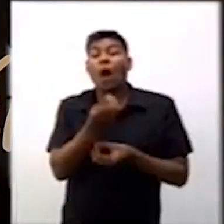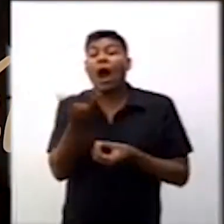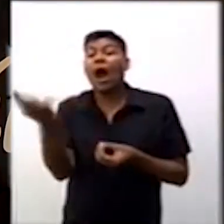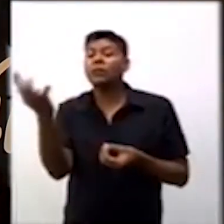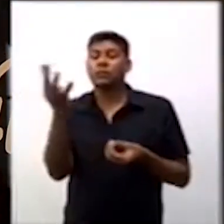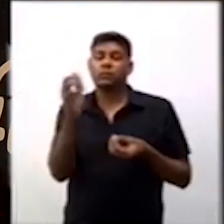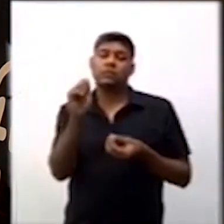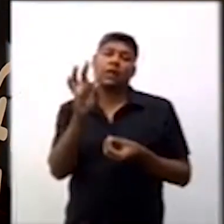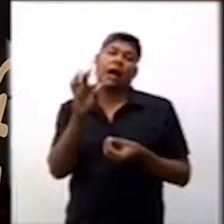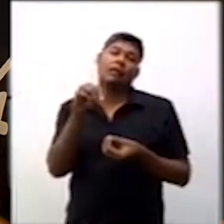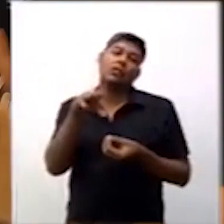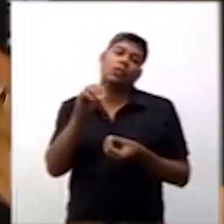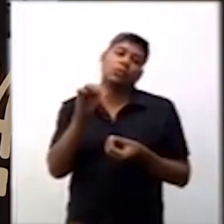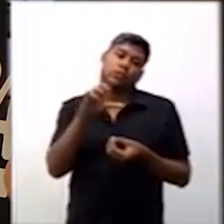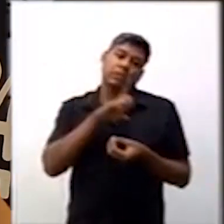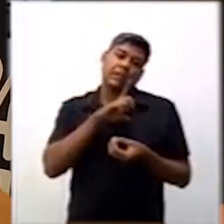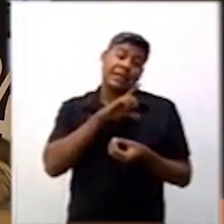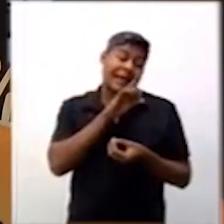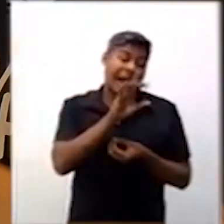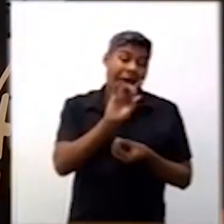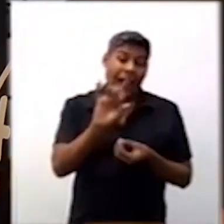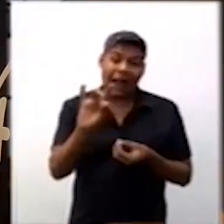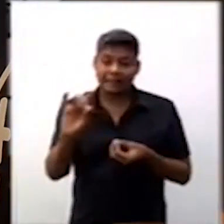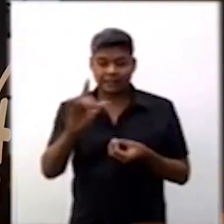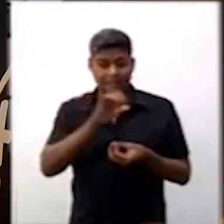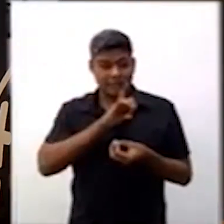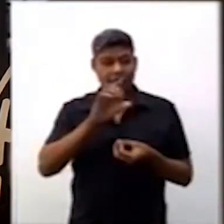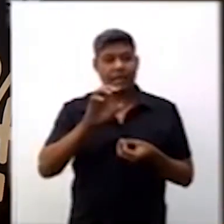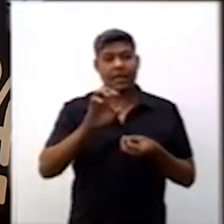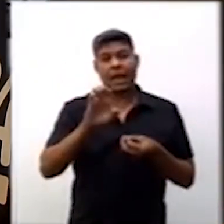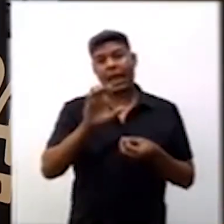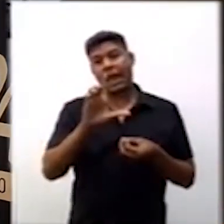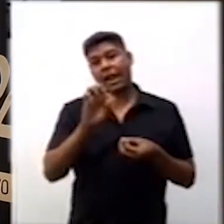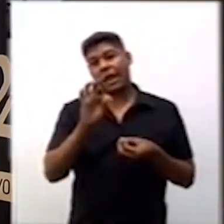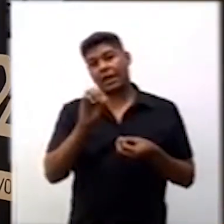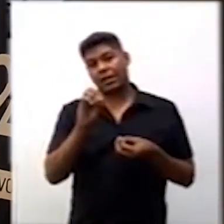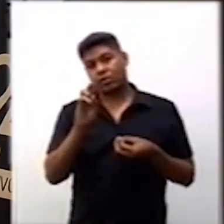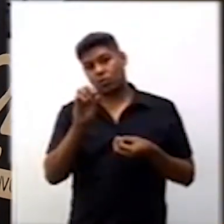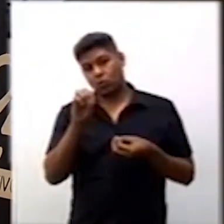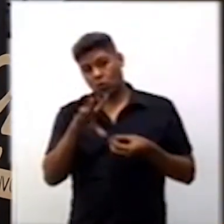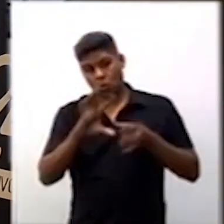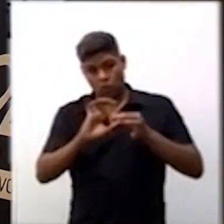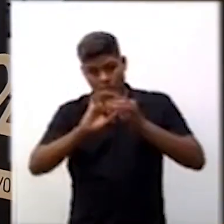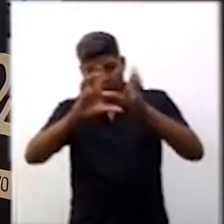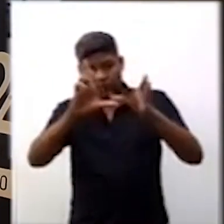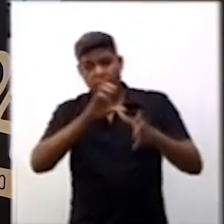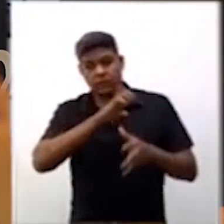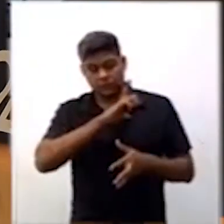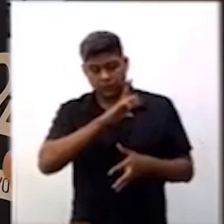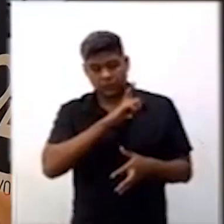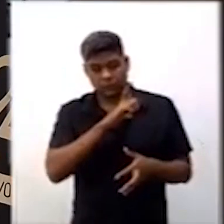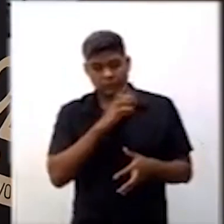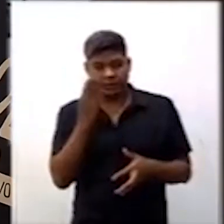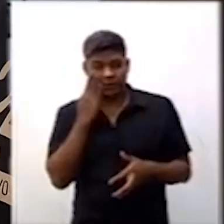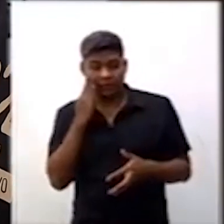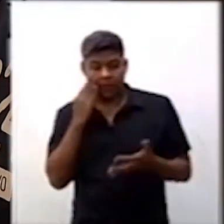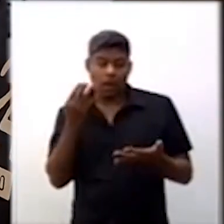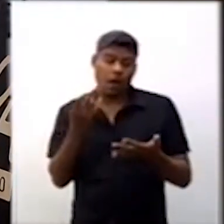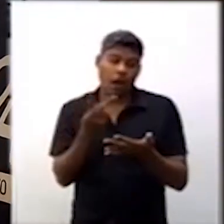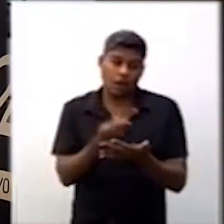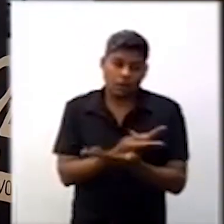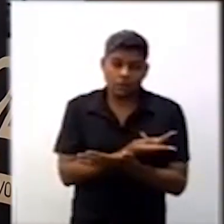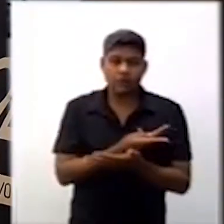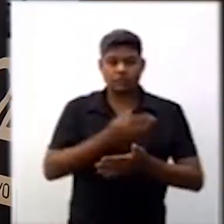nessa parte do circuito. Se cada um deles solta um elétron livre, você tem uma corrente elétrica estabelecida aí. E isso vai acontecendo